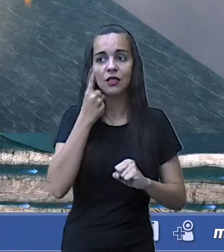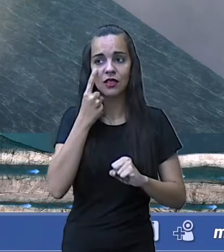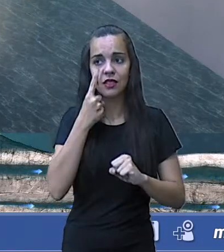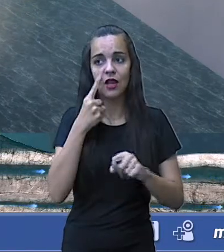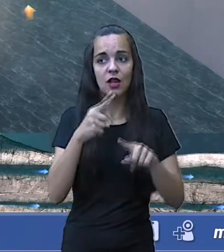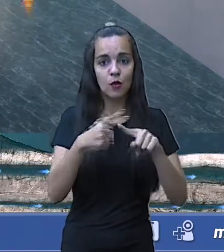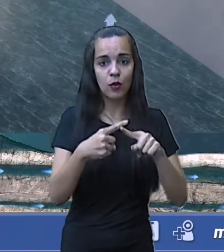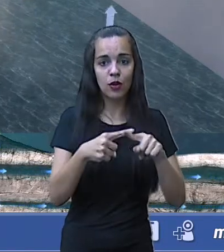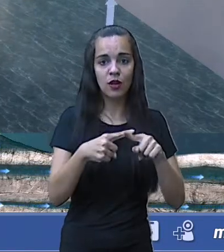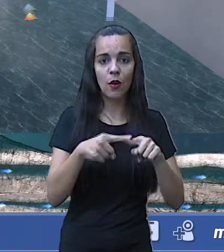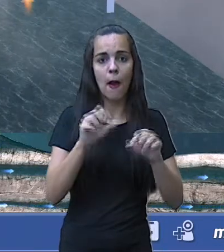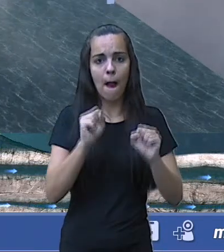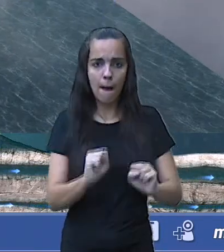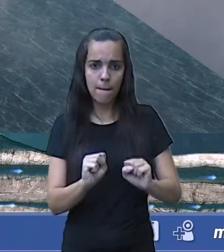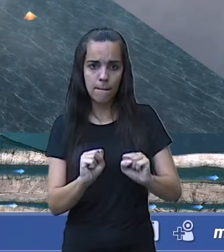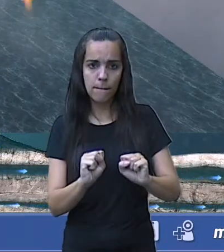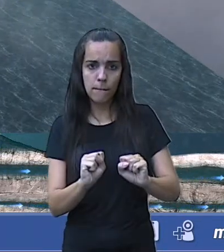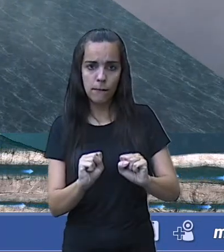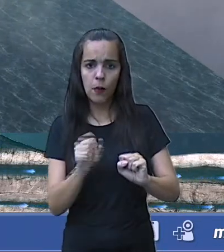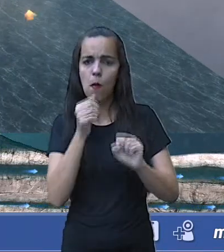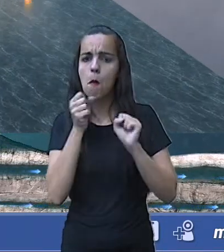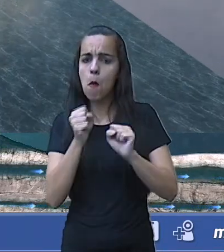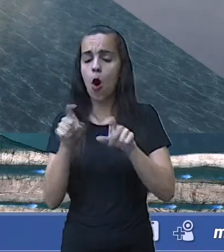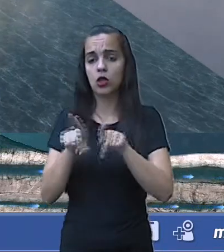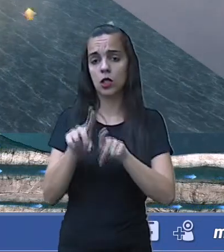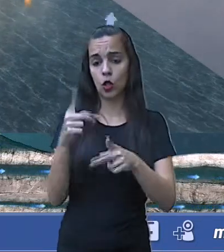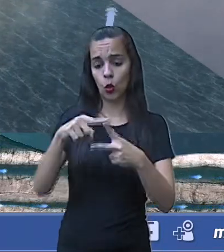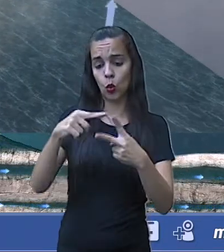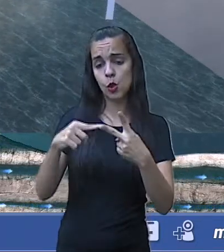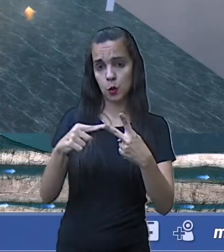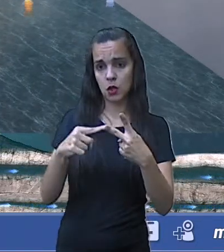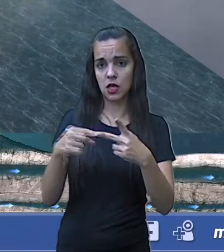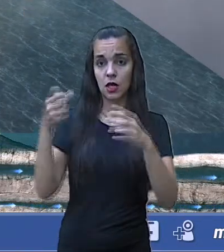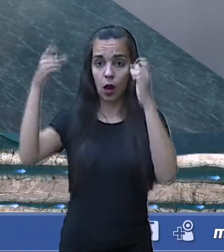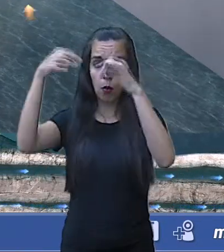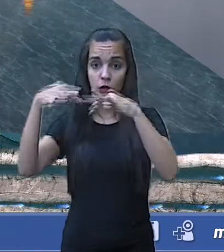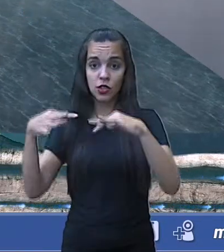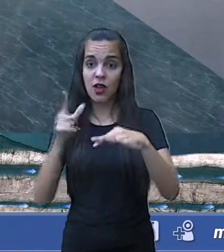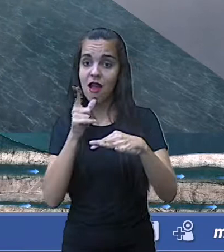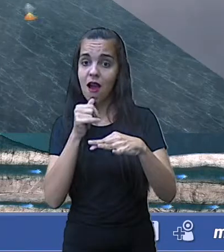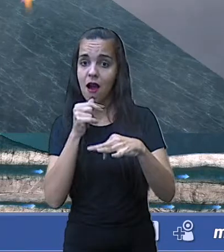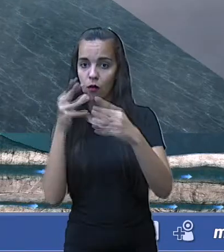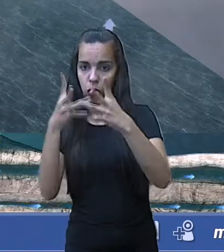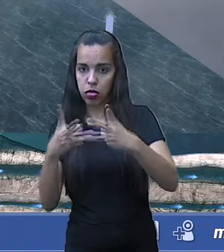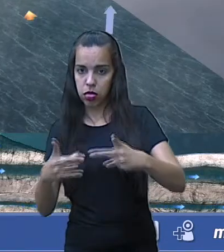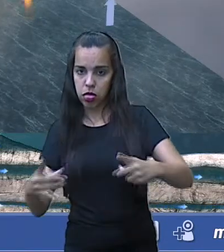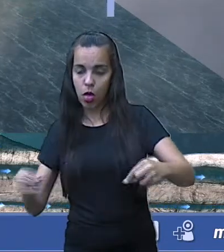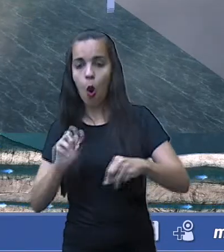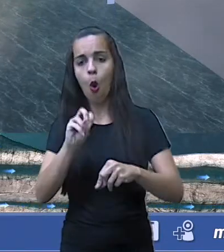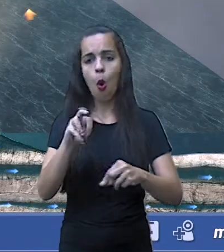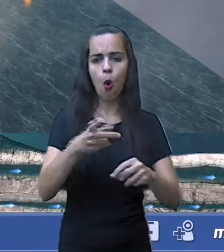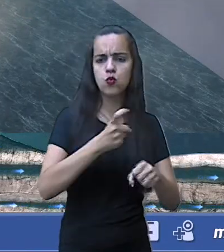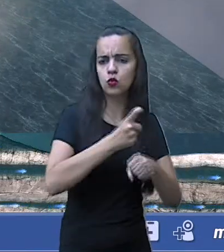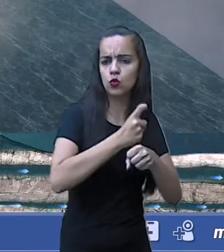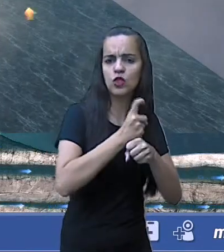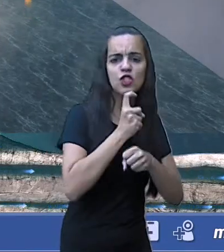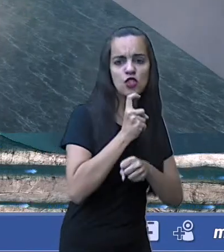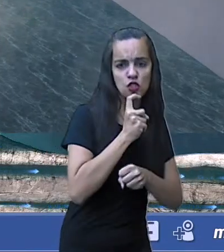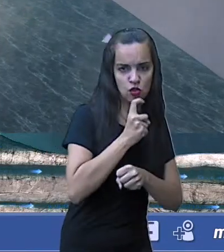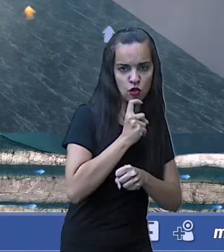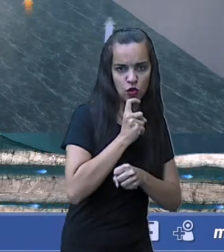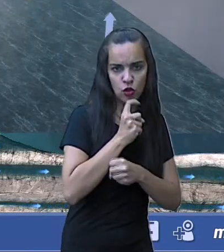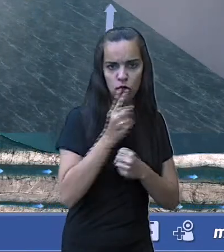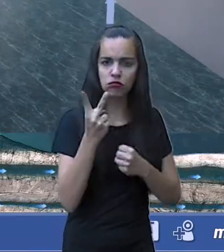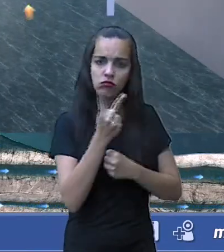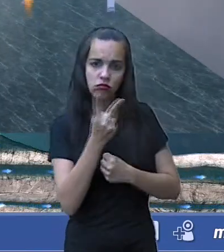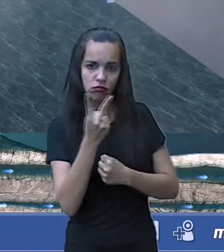líquida ou em flocos de neve. Então é a água nos seus diversos